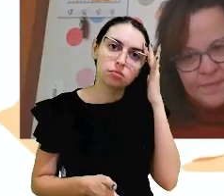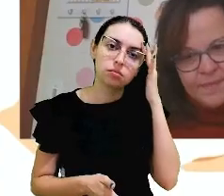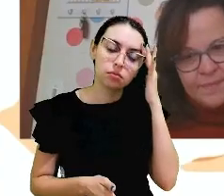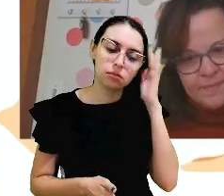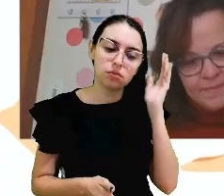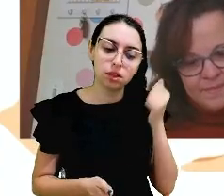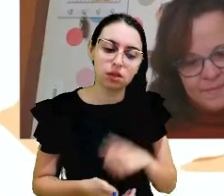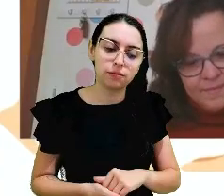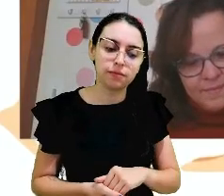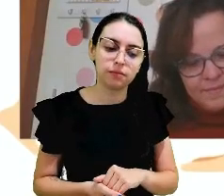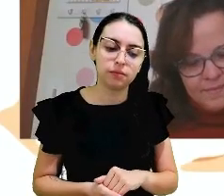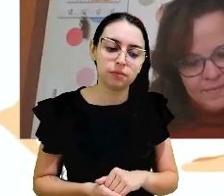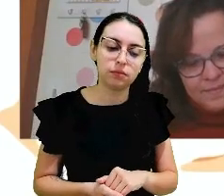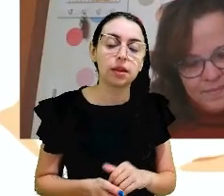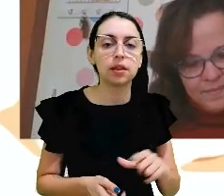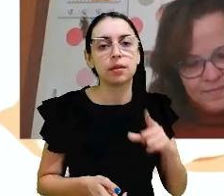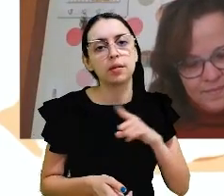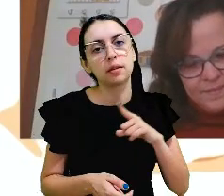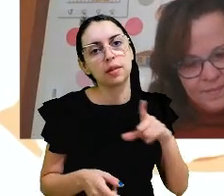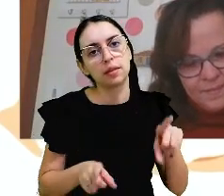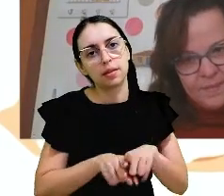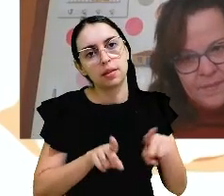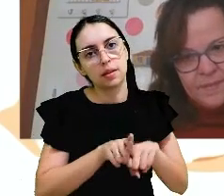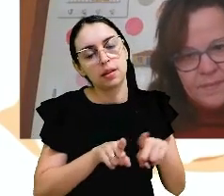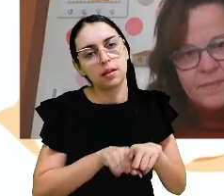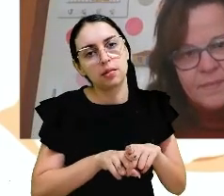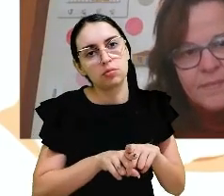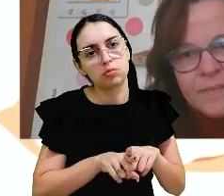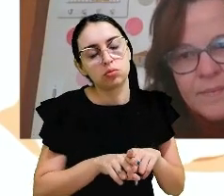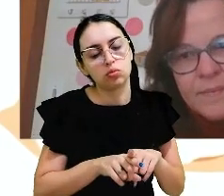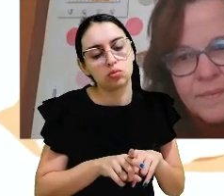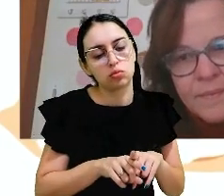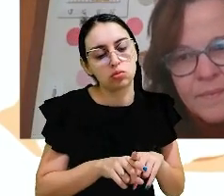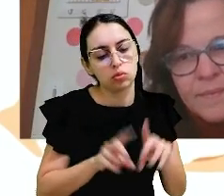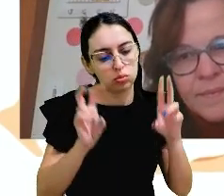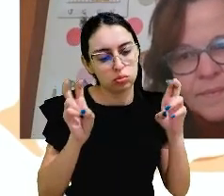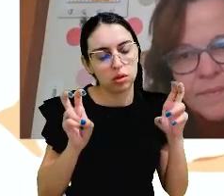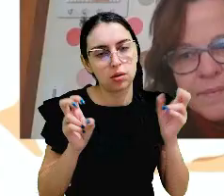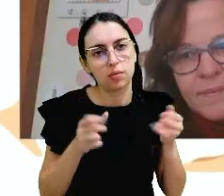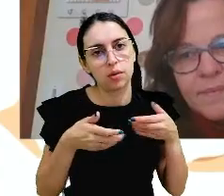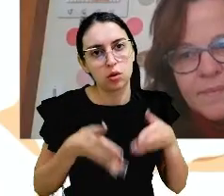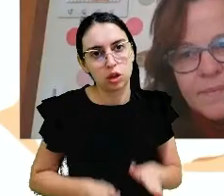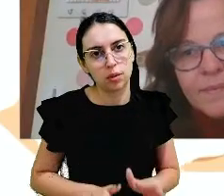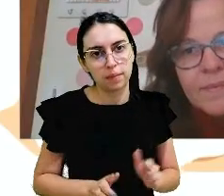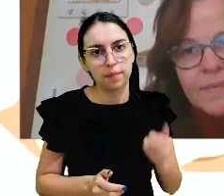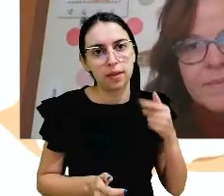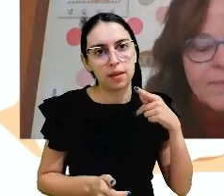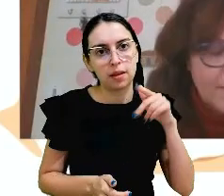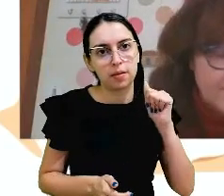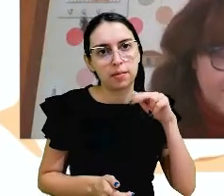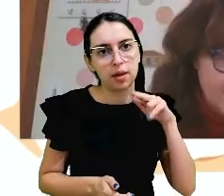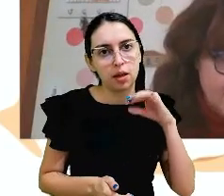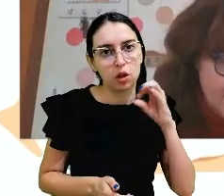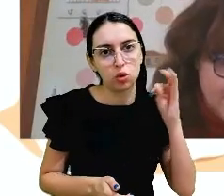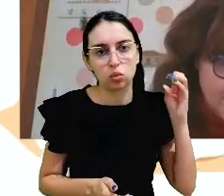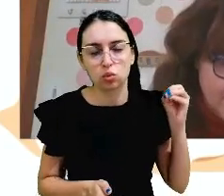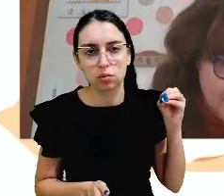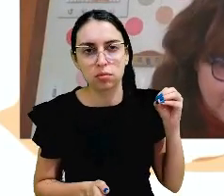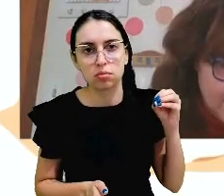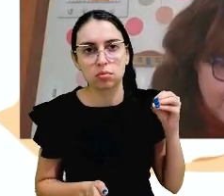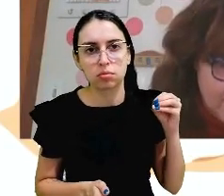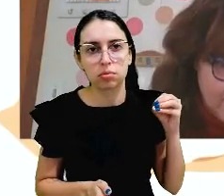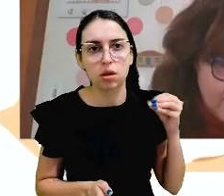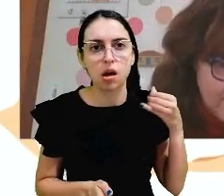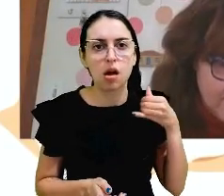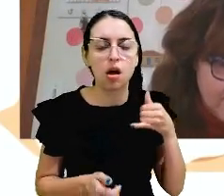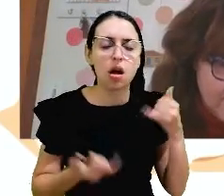nascimento, e a gente também tem uma perspectiva sobre o parto, que a gente recebe através do relato